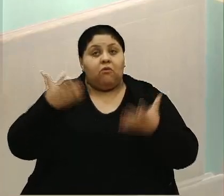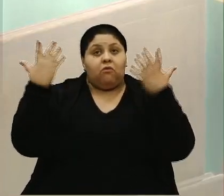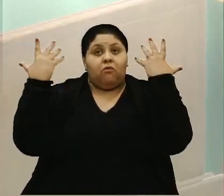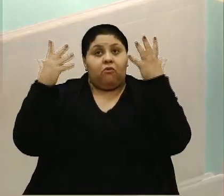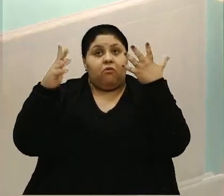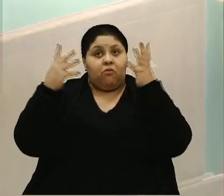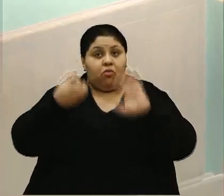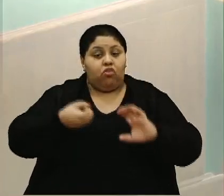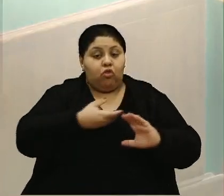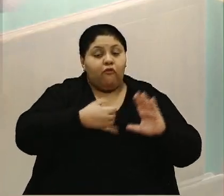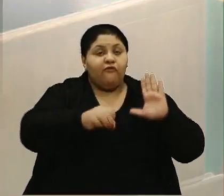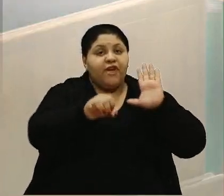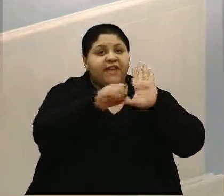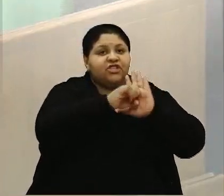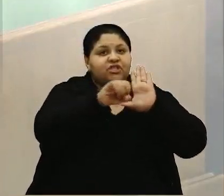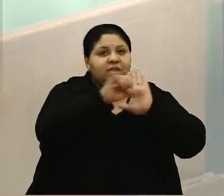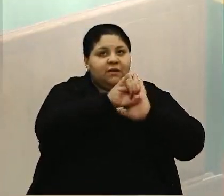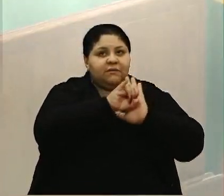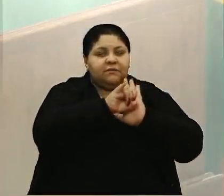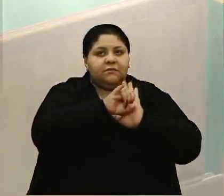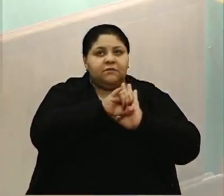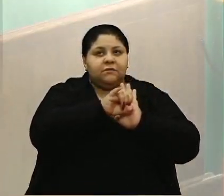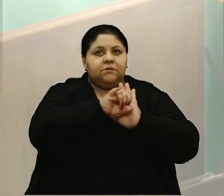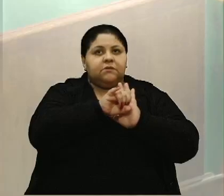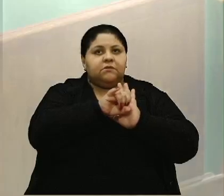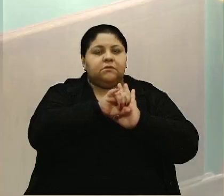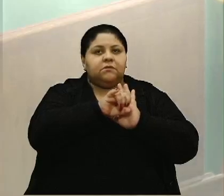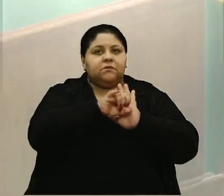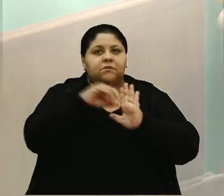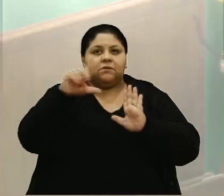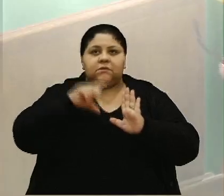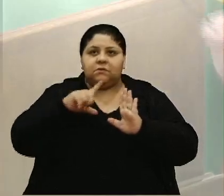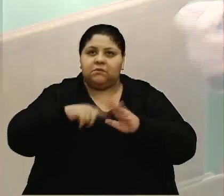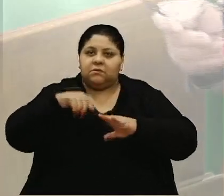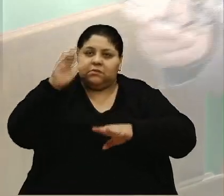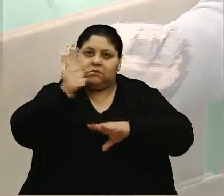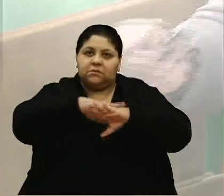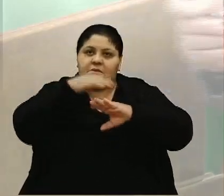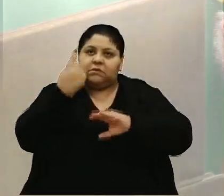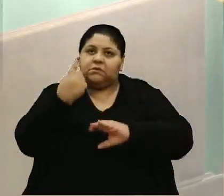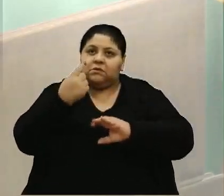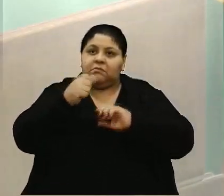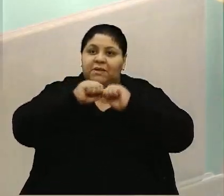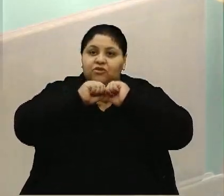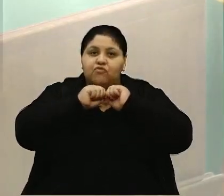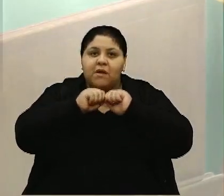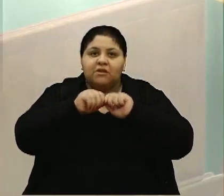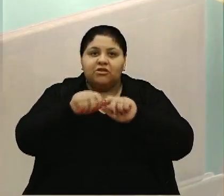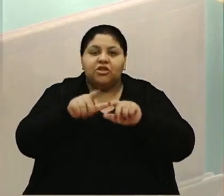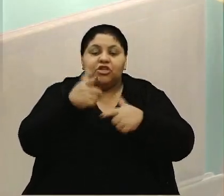novo edital, onde temos mais uma compartilhada,